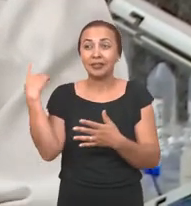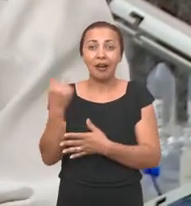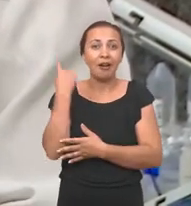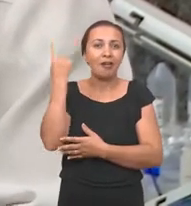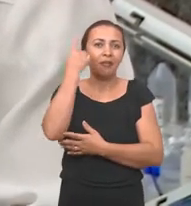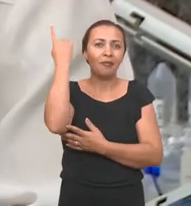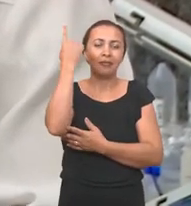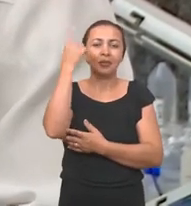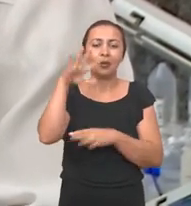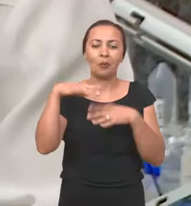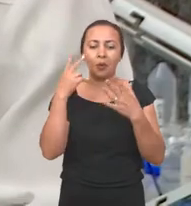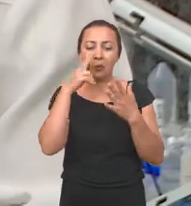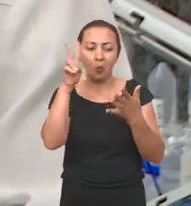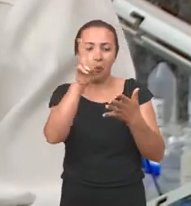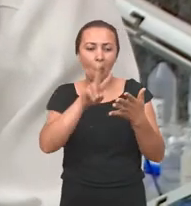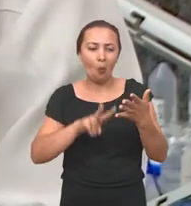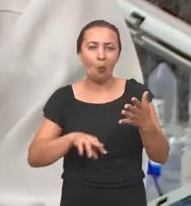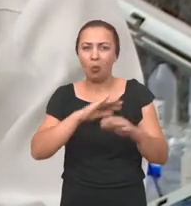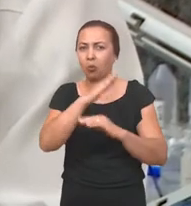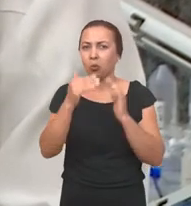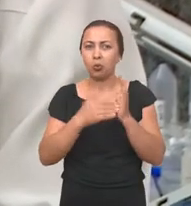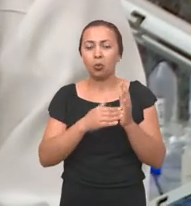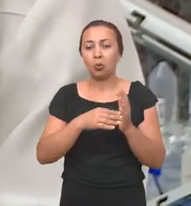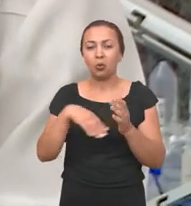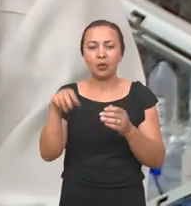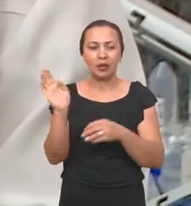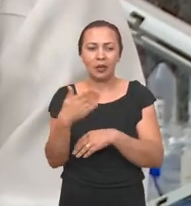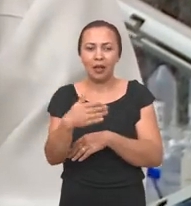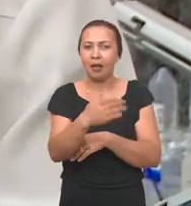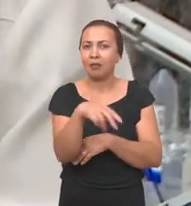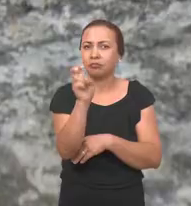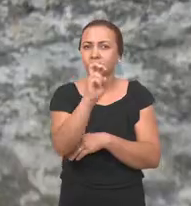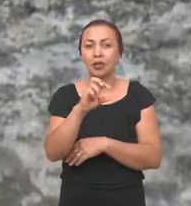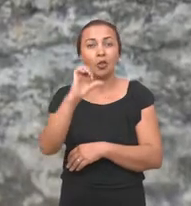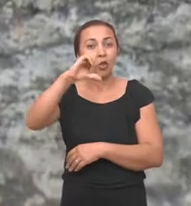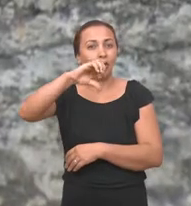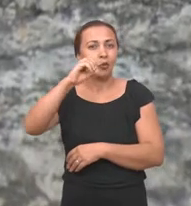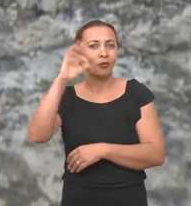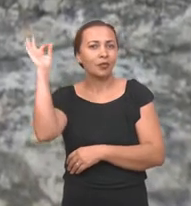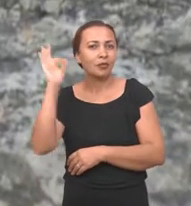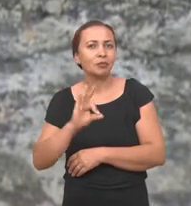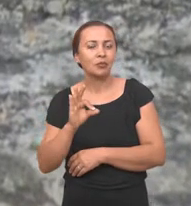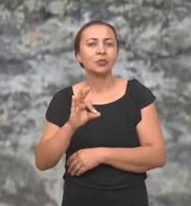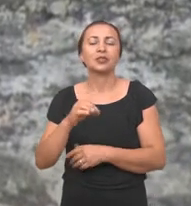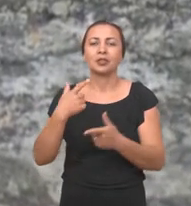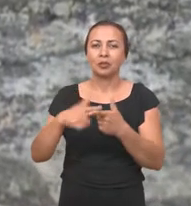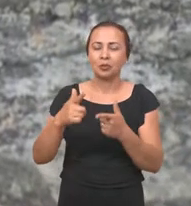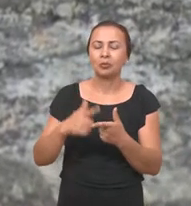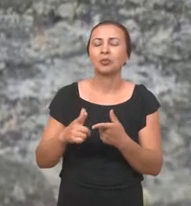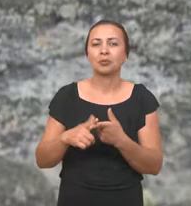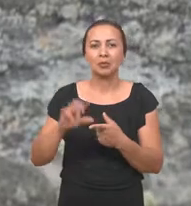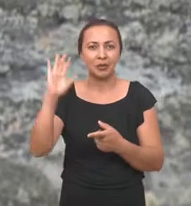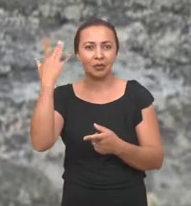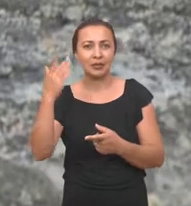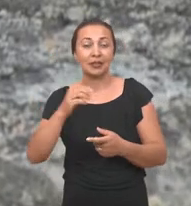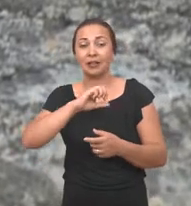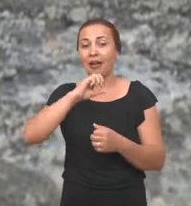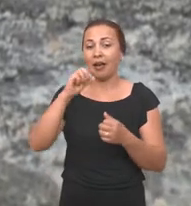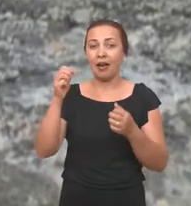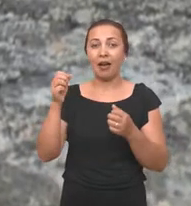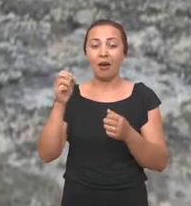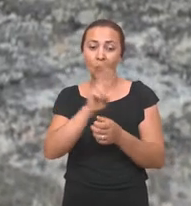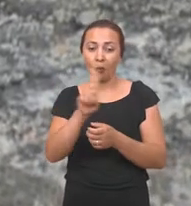quantidade quando a gente analisa todas as serpentes que provocam acidente, 90% dos acidentes são